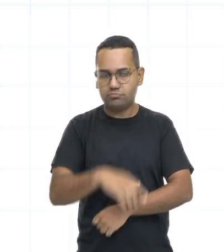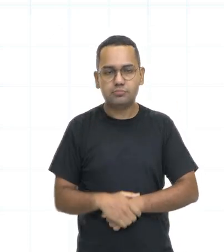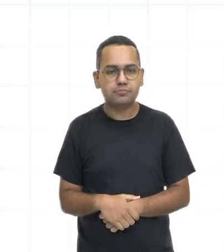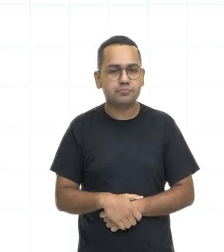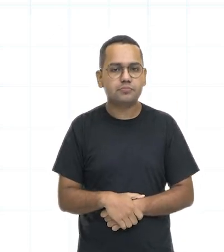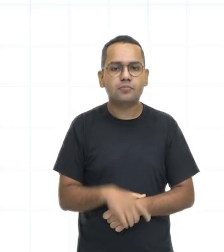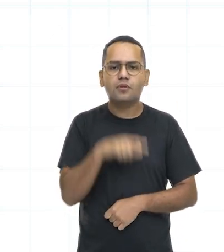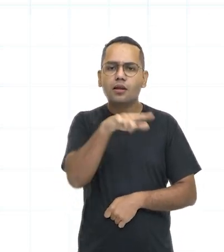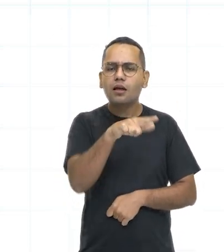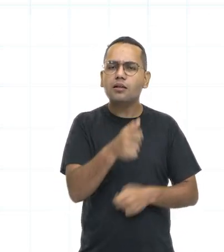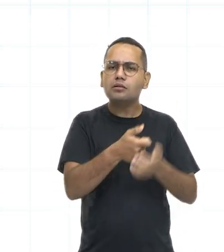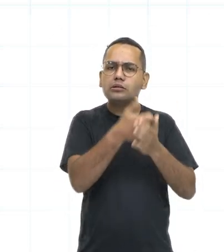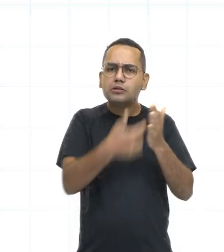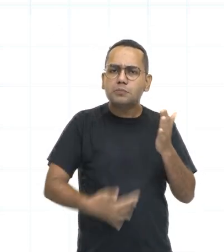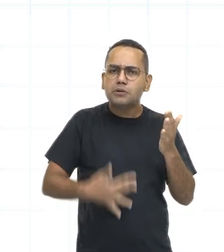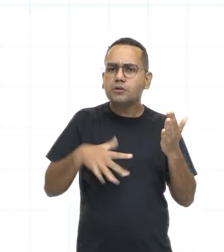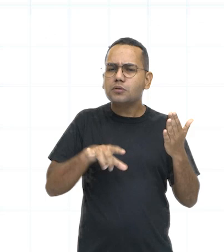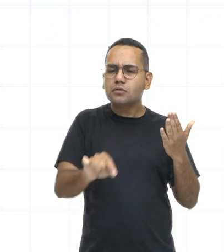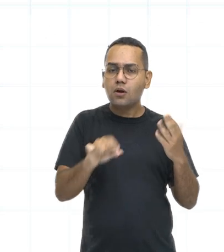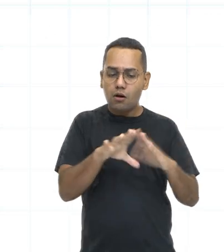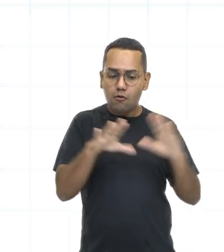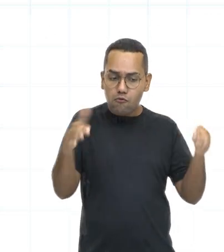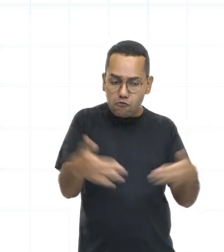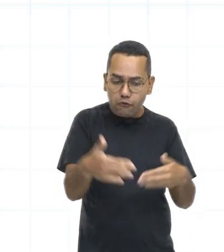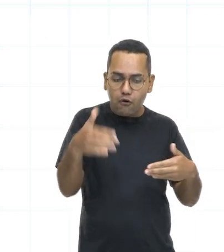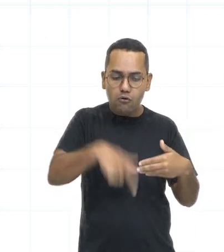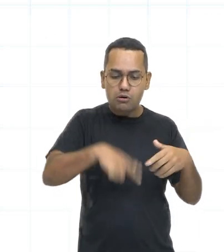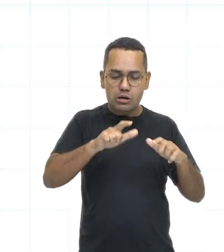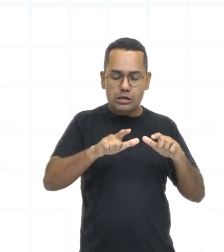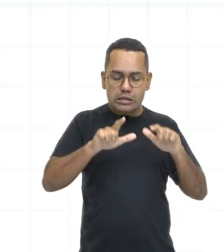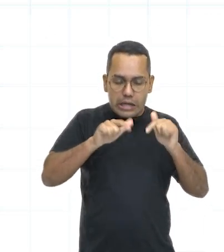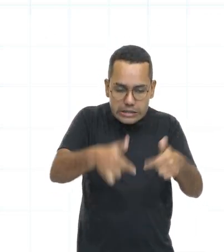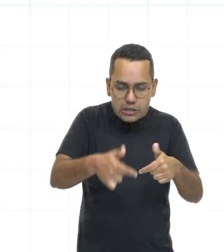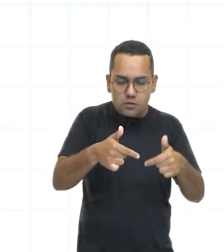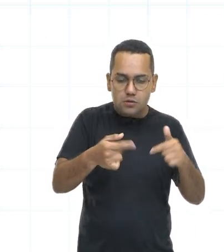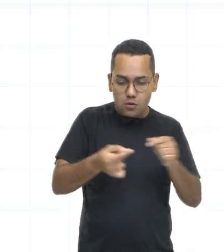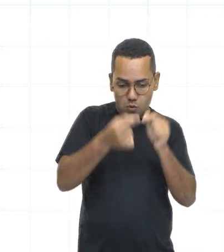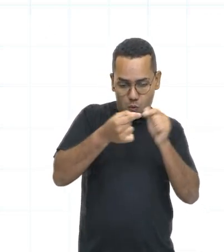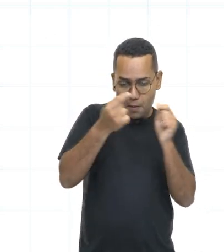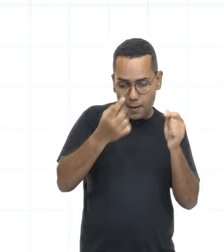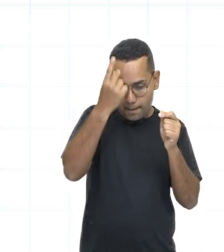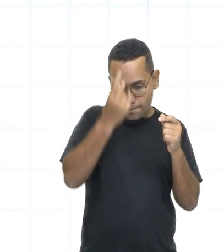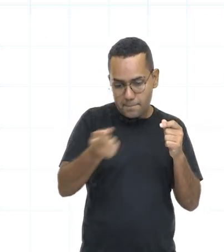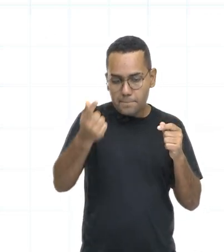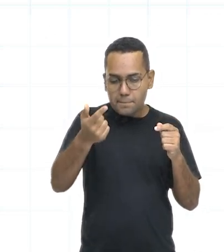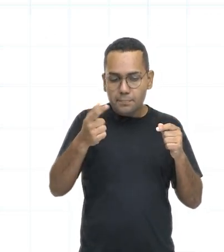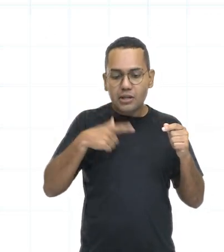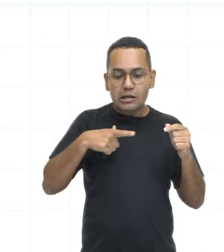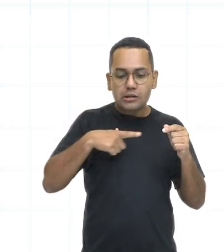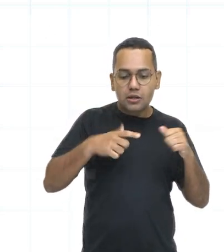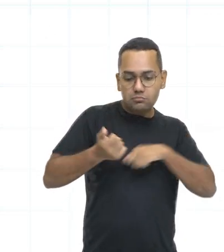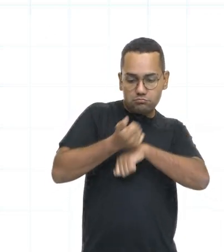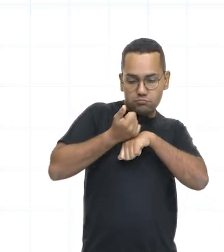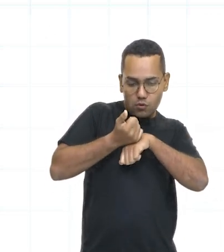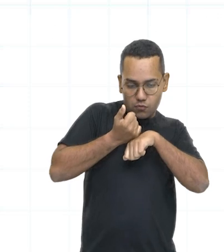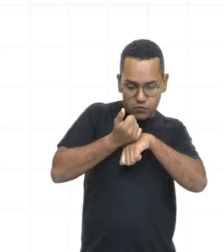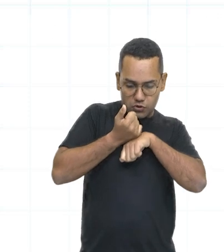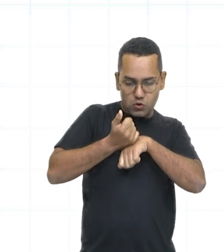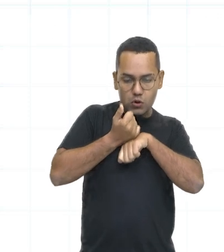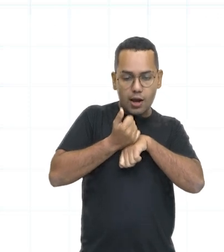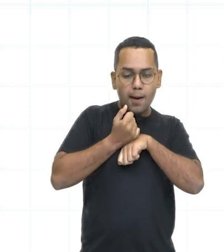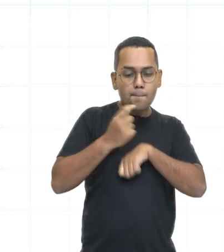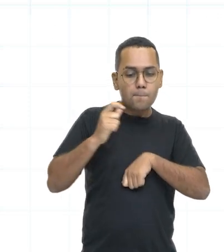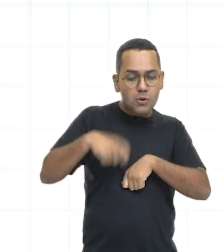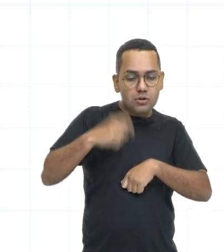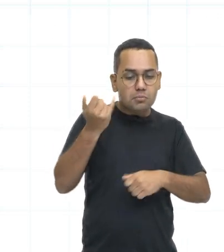Pauline enfatiza que as atividades de improvisação ajudam os artistas a desenvolverem a escuta